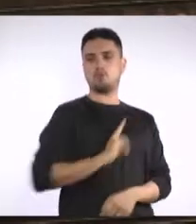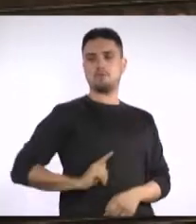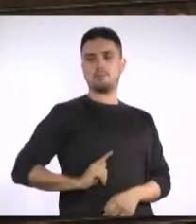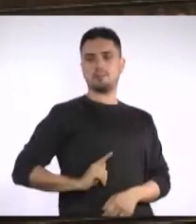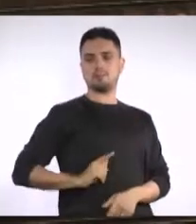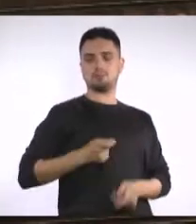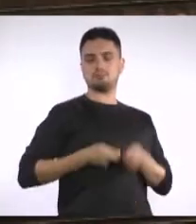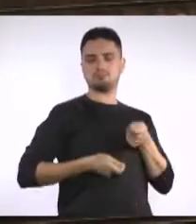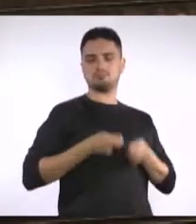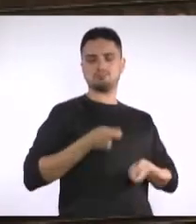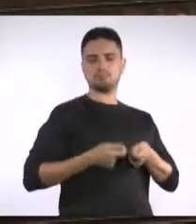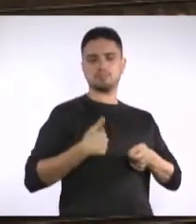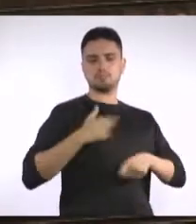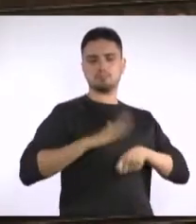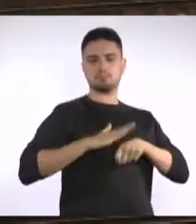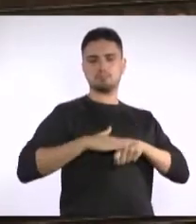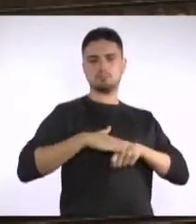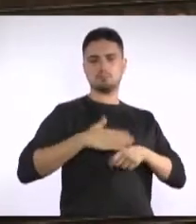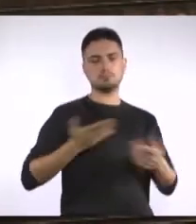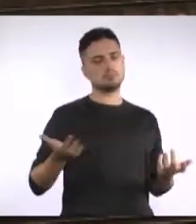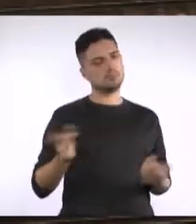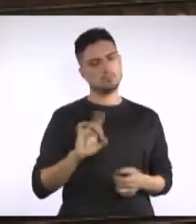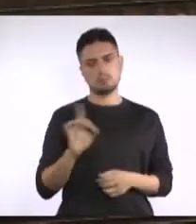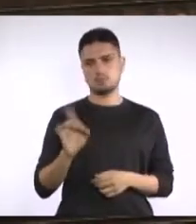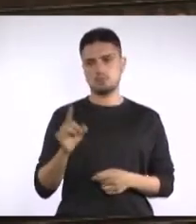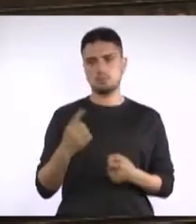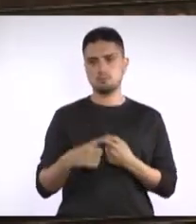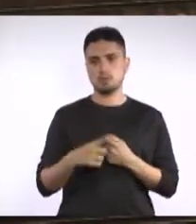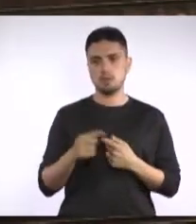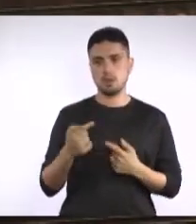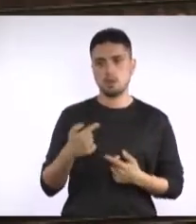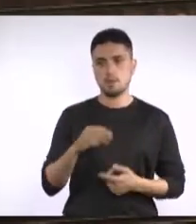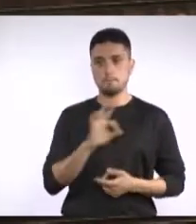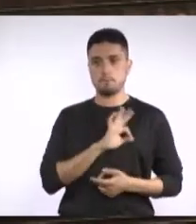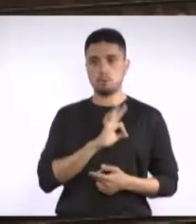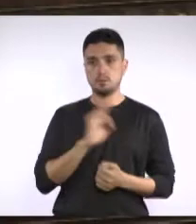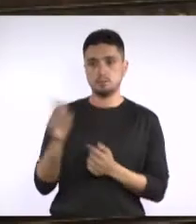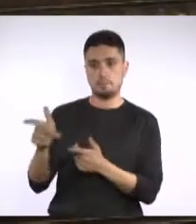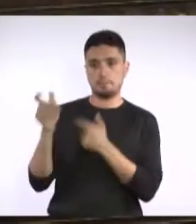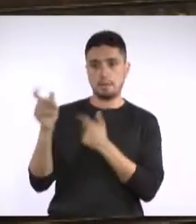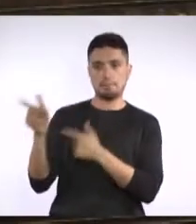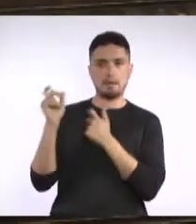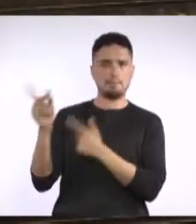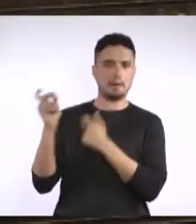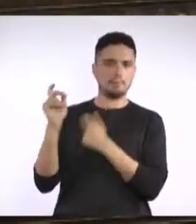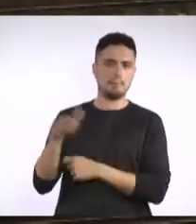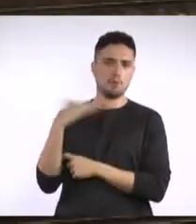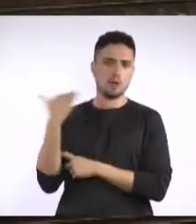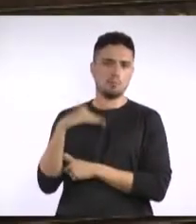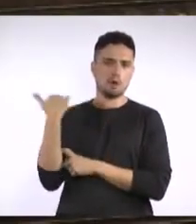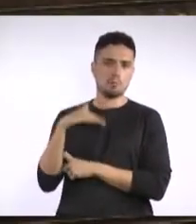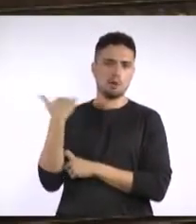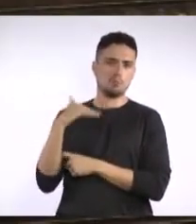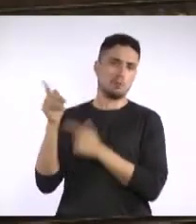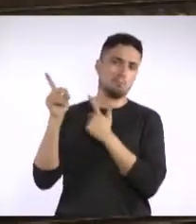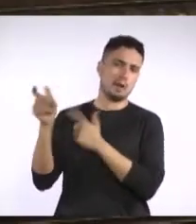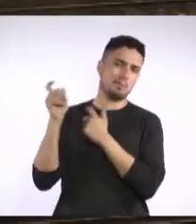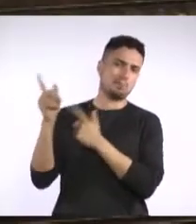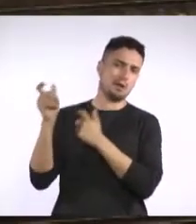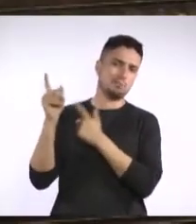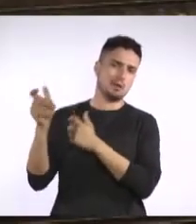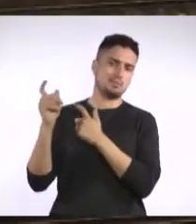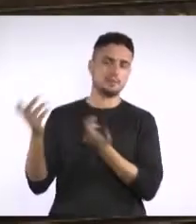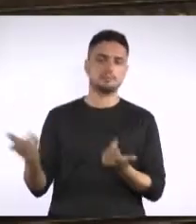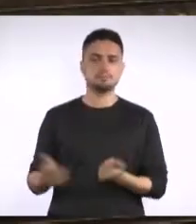sua atuação, porque a polícia está matando mais e tem gente que está deixando de morrer. Isso é uma